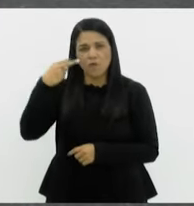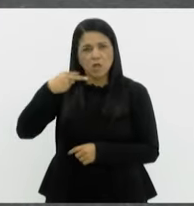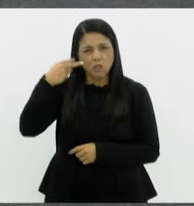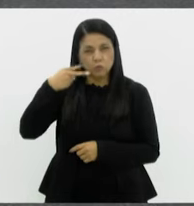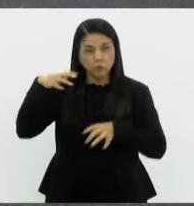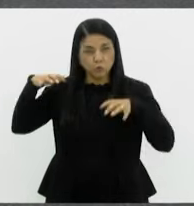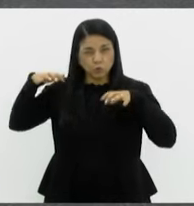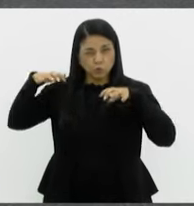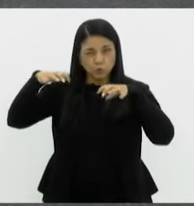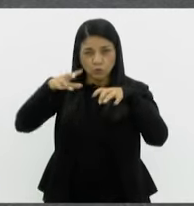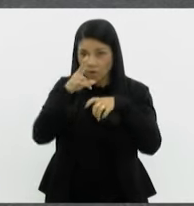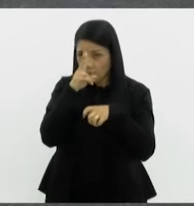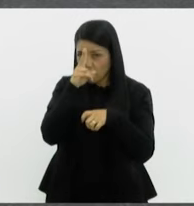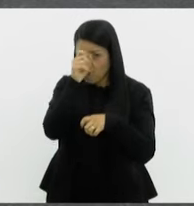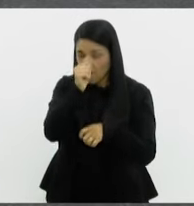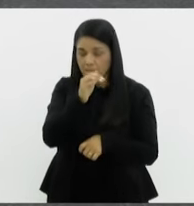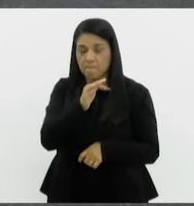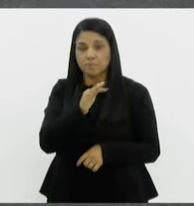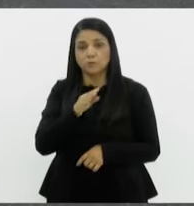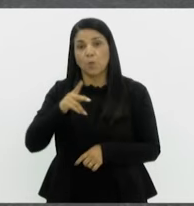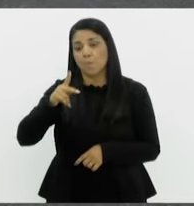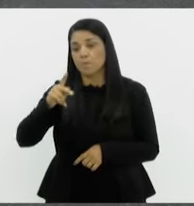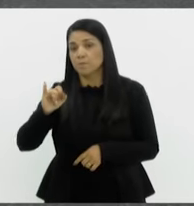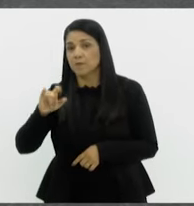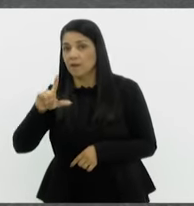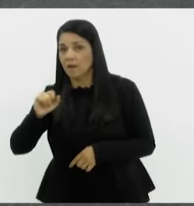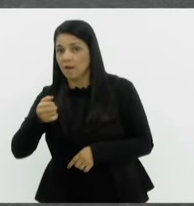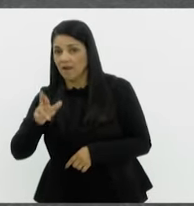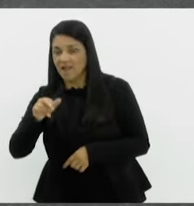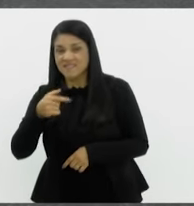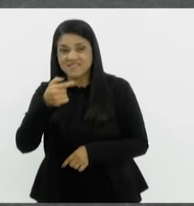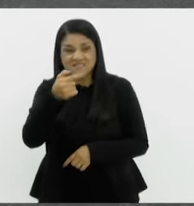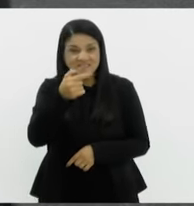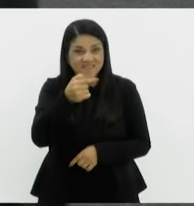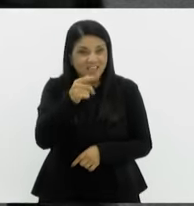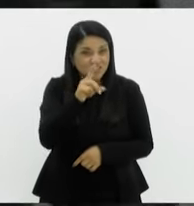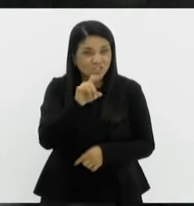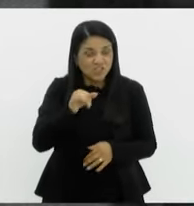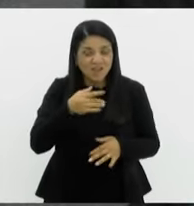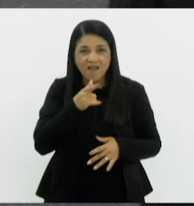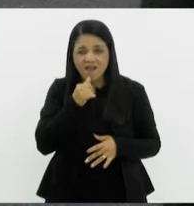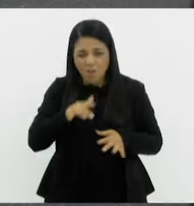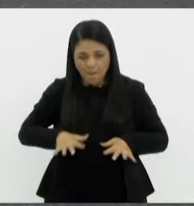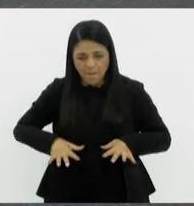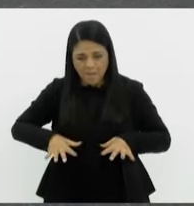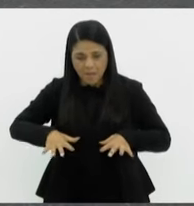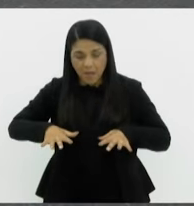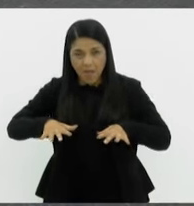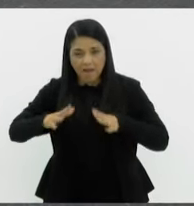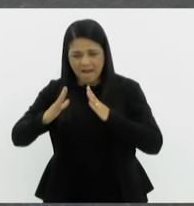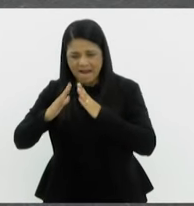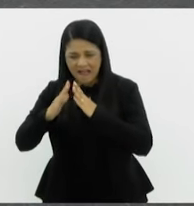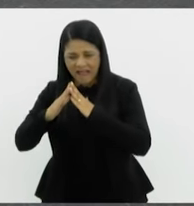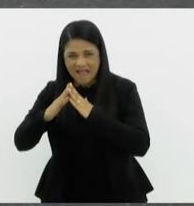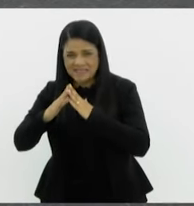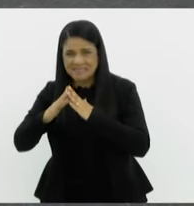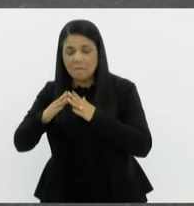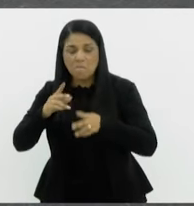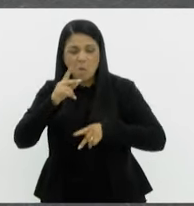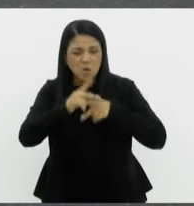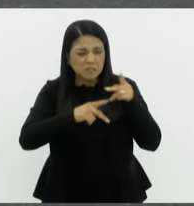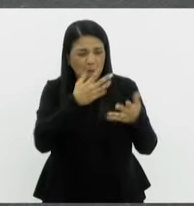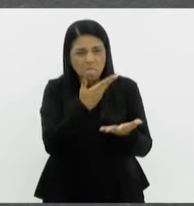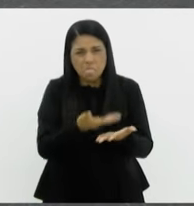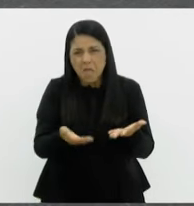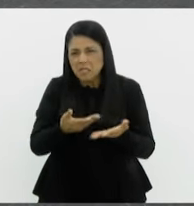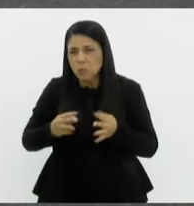tão fortes que nós tivemos ali no Pilar, nós ficamos 7 dias com água, as casas todas, a população perdendo tudo.